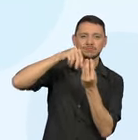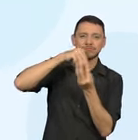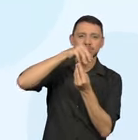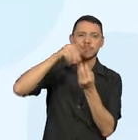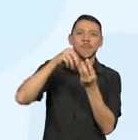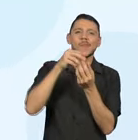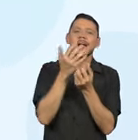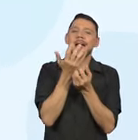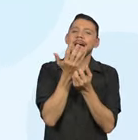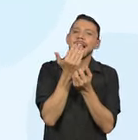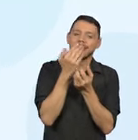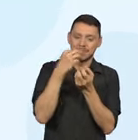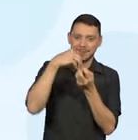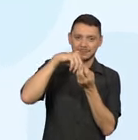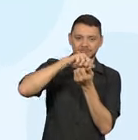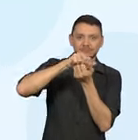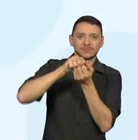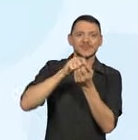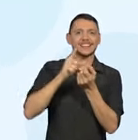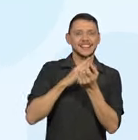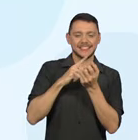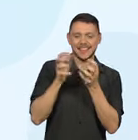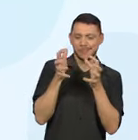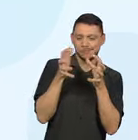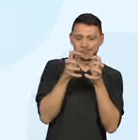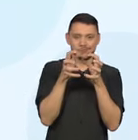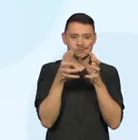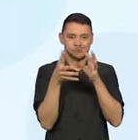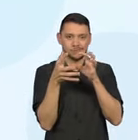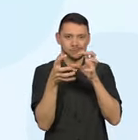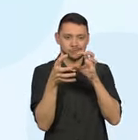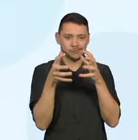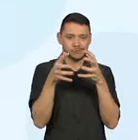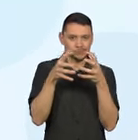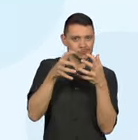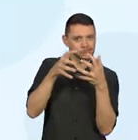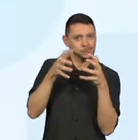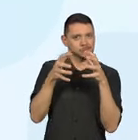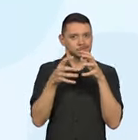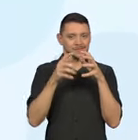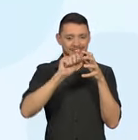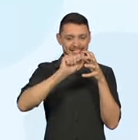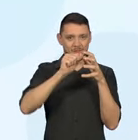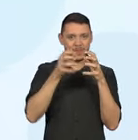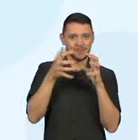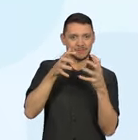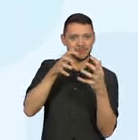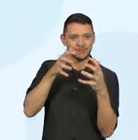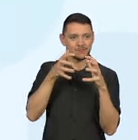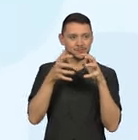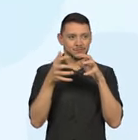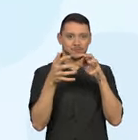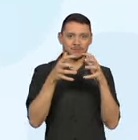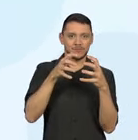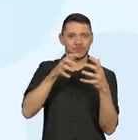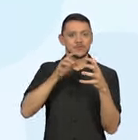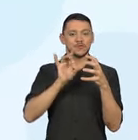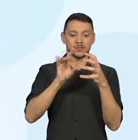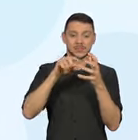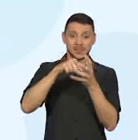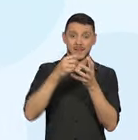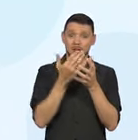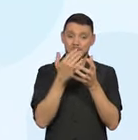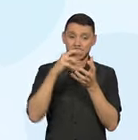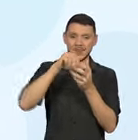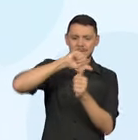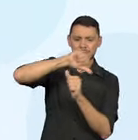dos movimentos peristálticos. O que é isso? As paredes do estômago vibram sozinhas, tá? Sem a gente controlar. E o bolo alimentar é transformado em